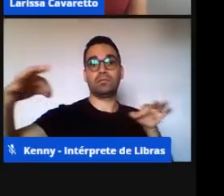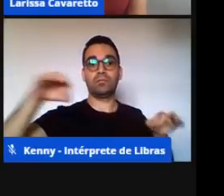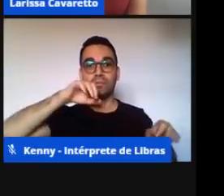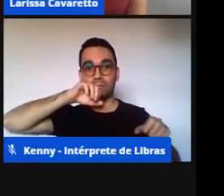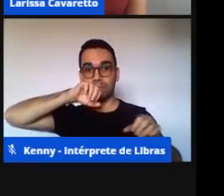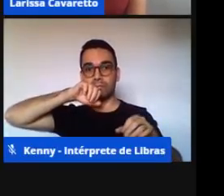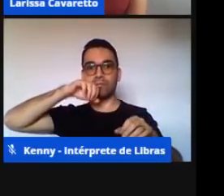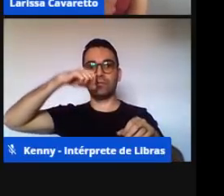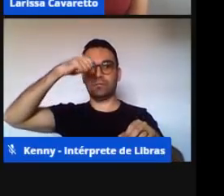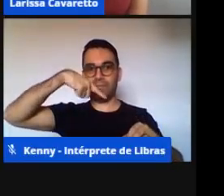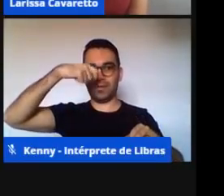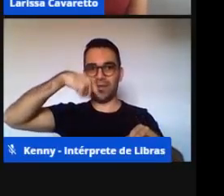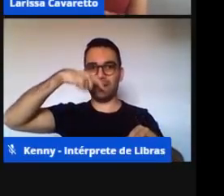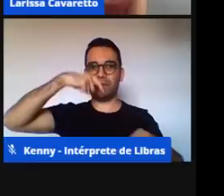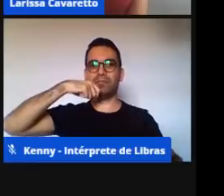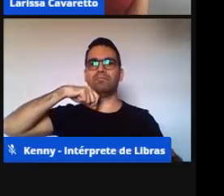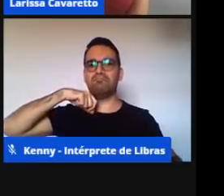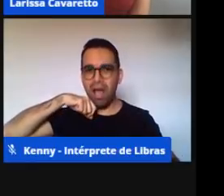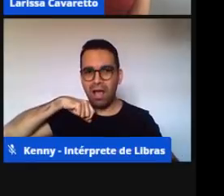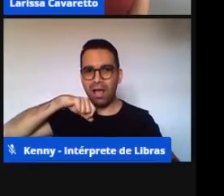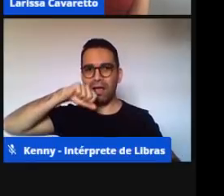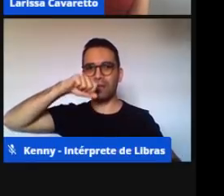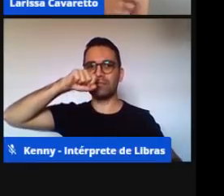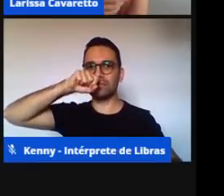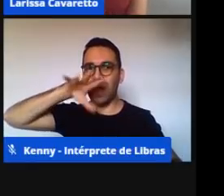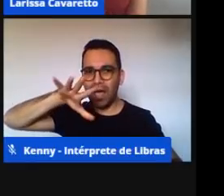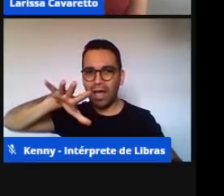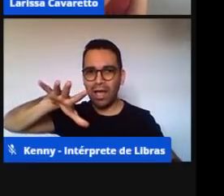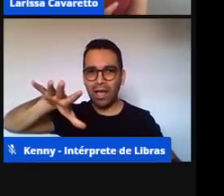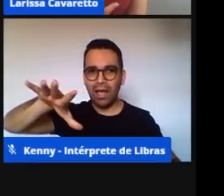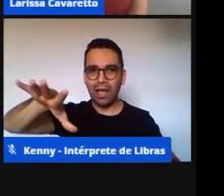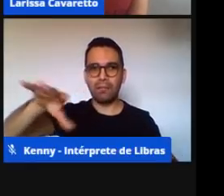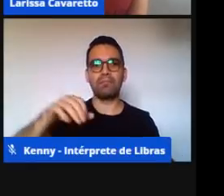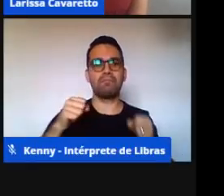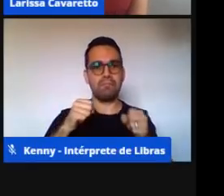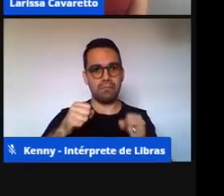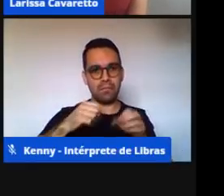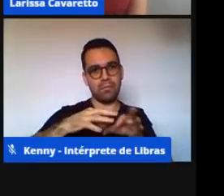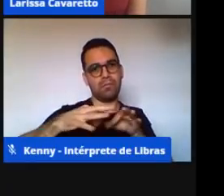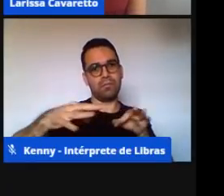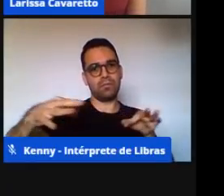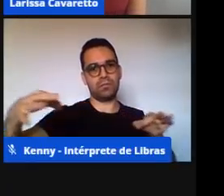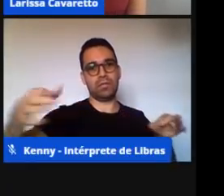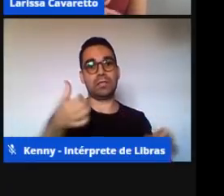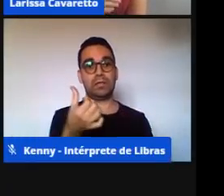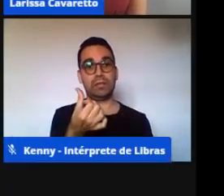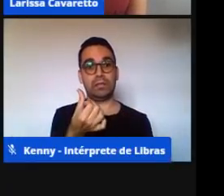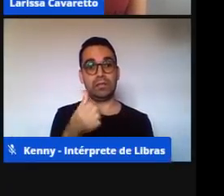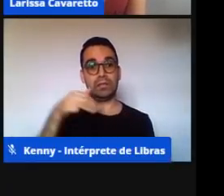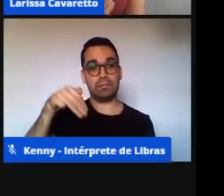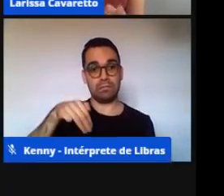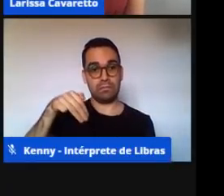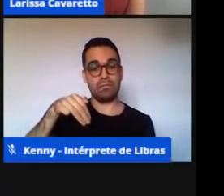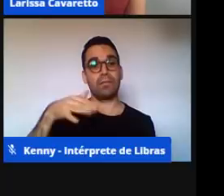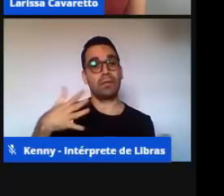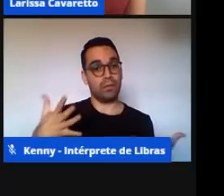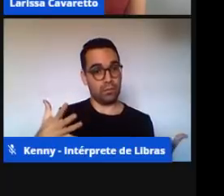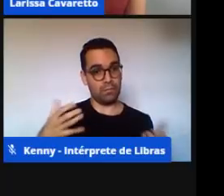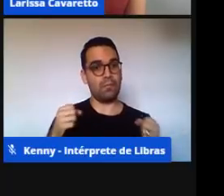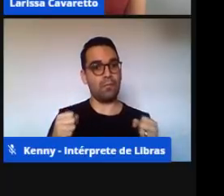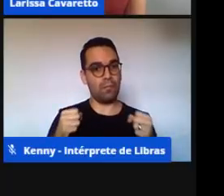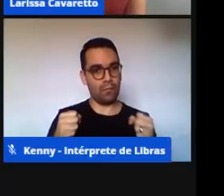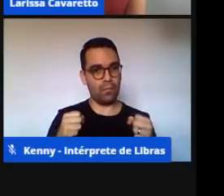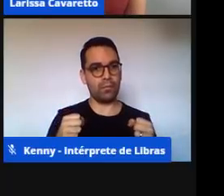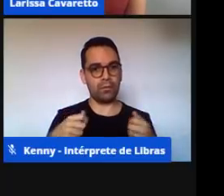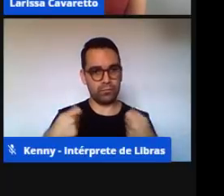contidas. Você já vai estar de máscara, vai botar mais uma barreira, vai conter e ela não vai chegar a 6 metros. Então, a distância de 1,5 metro também vai ser